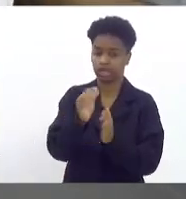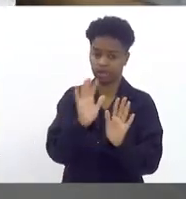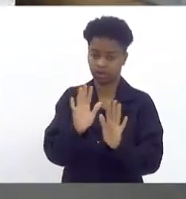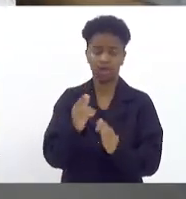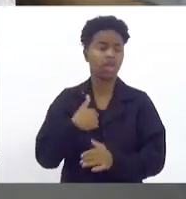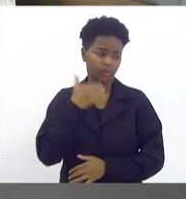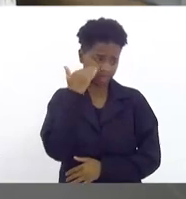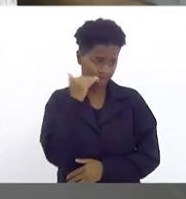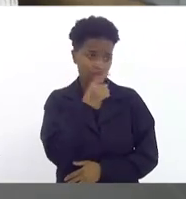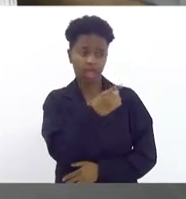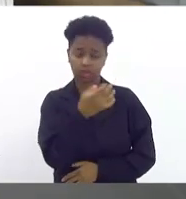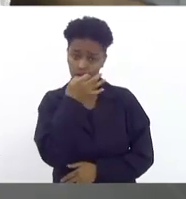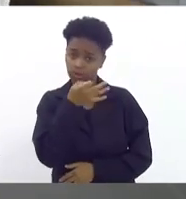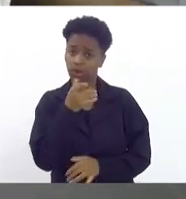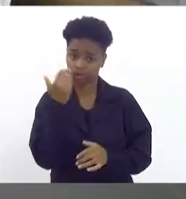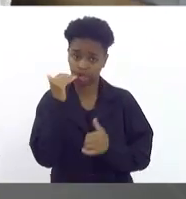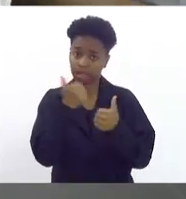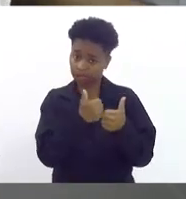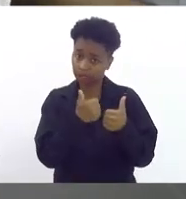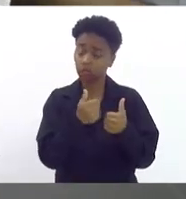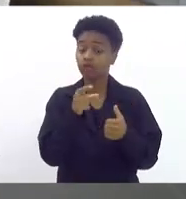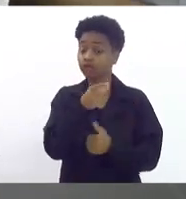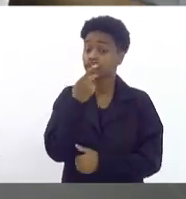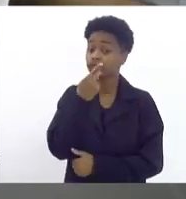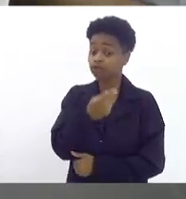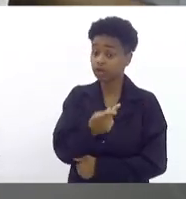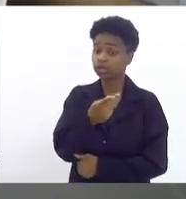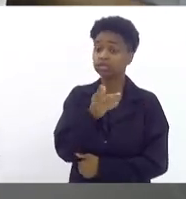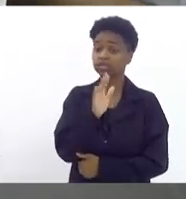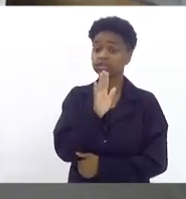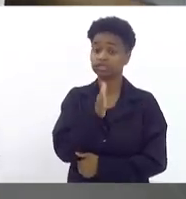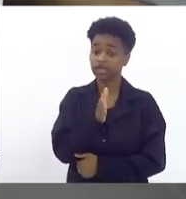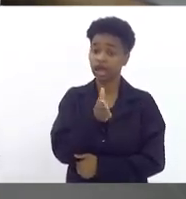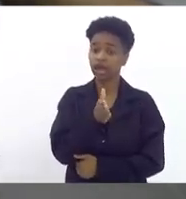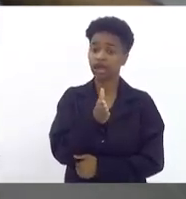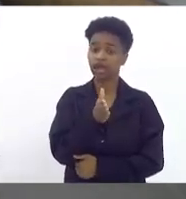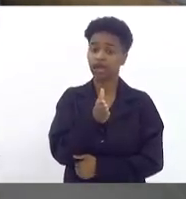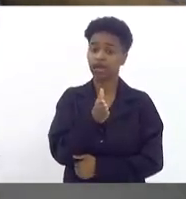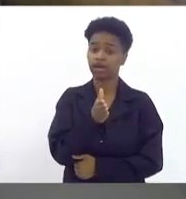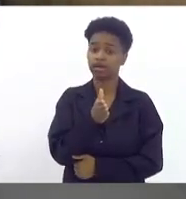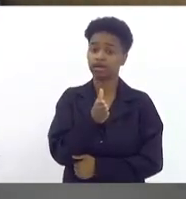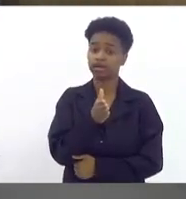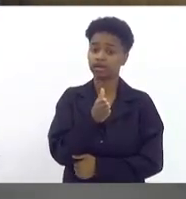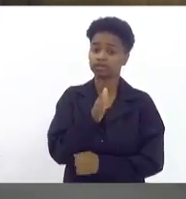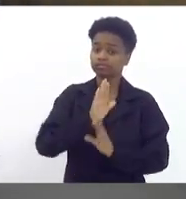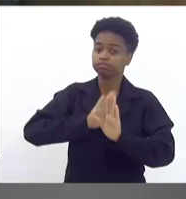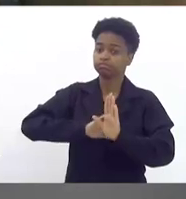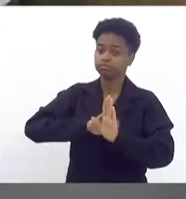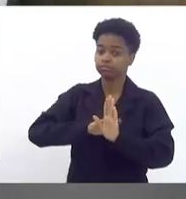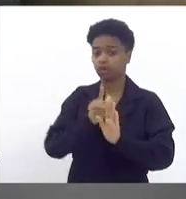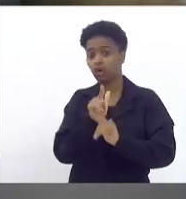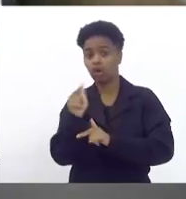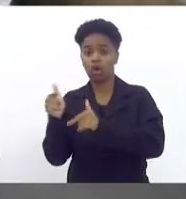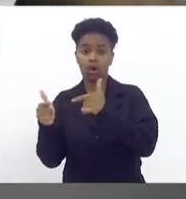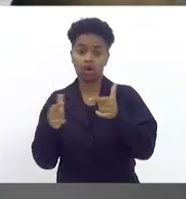entendi, o posicionamento? Entendi. Vossa Excelência está dizendo primeiro que isso, de certa maneira, já estaria incluído... Já está incluído nas diversas leis,